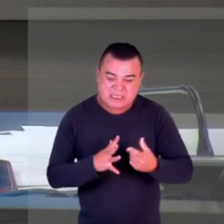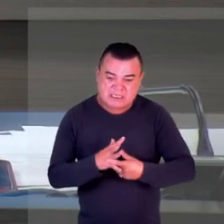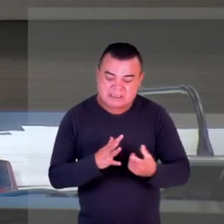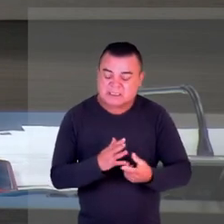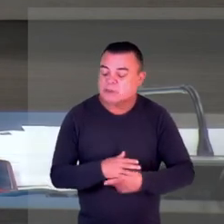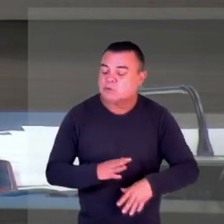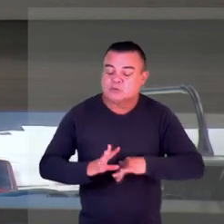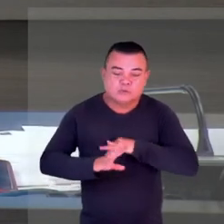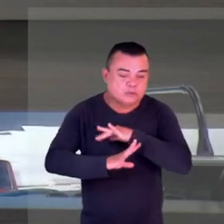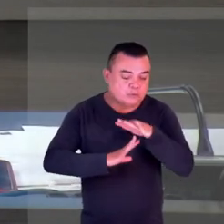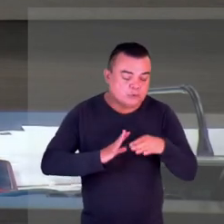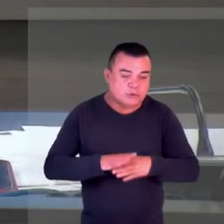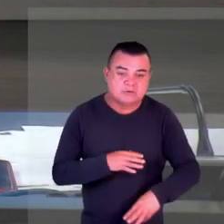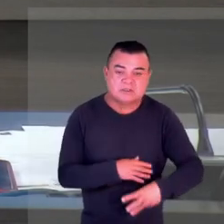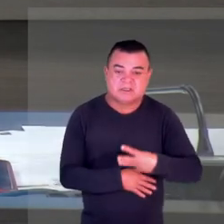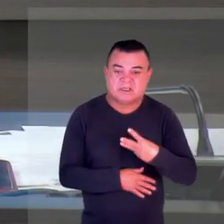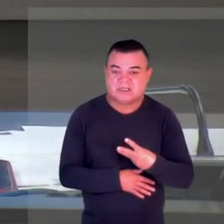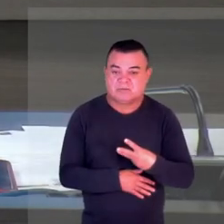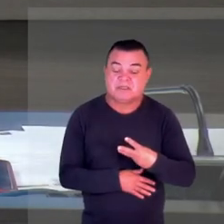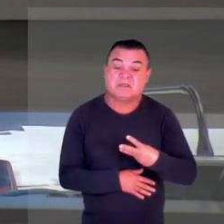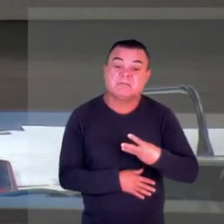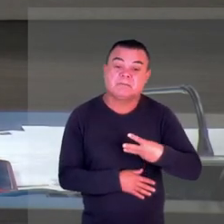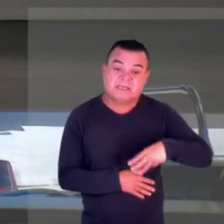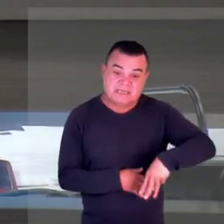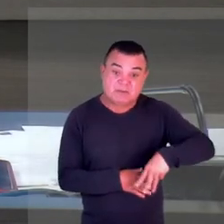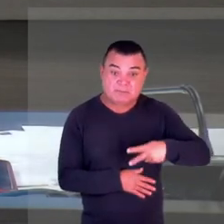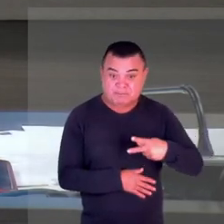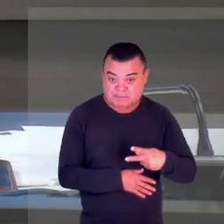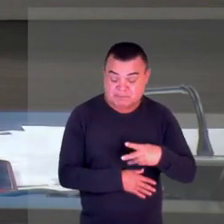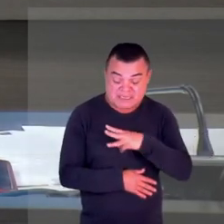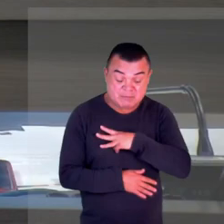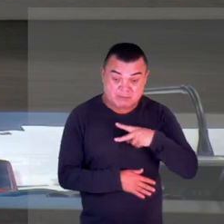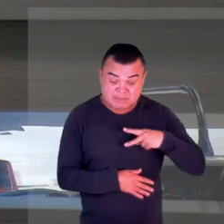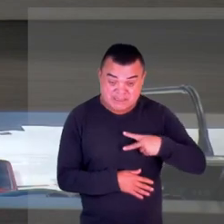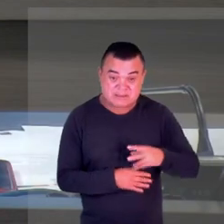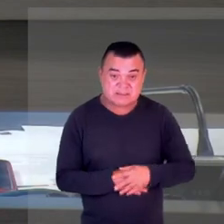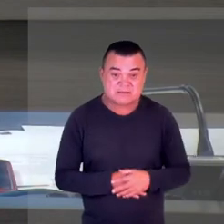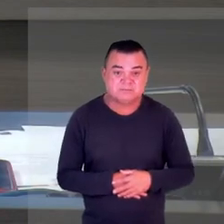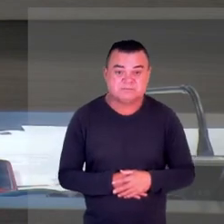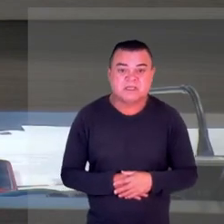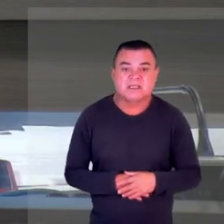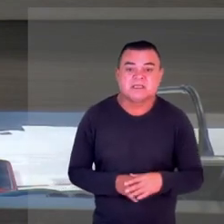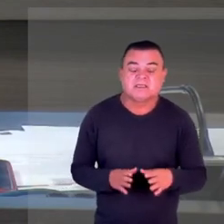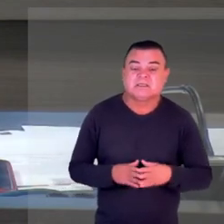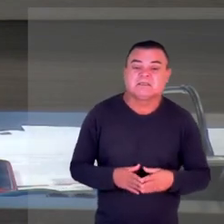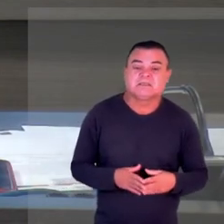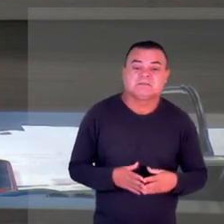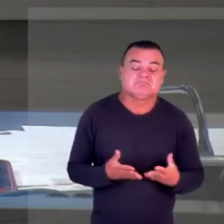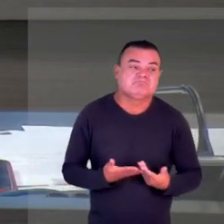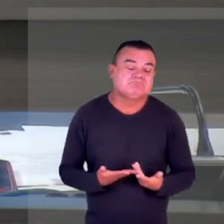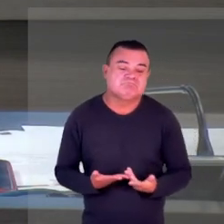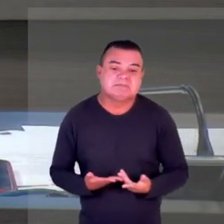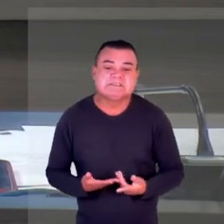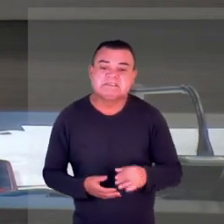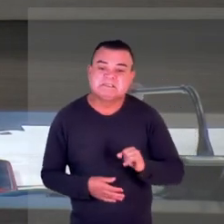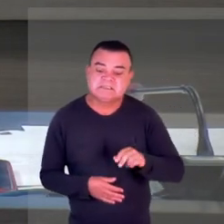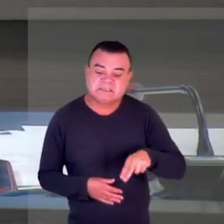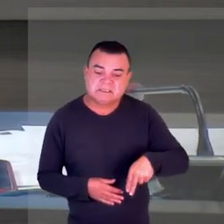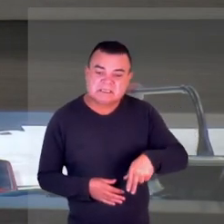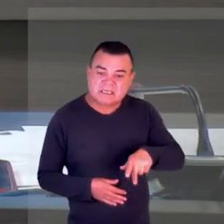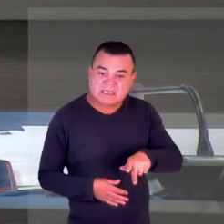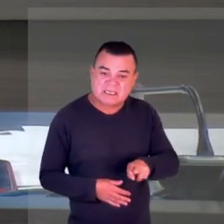né Eh Ou comissões ou criação de inquéritos pensar inquérito civil